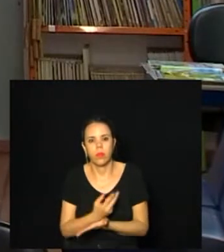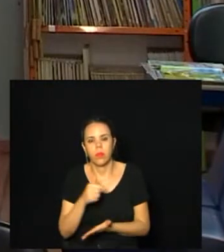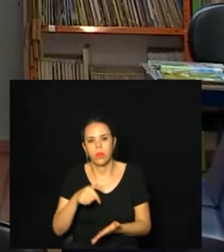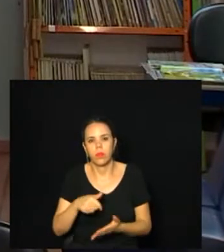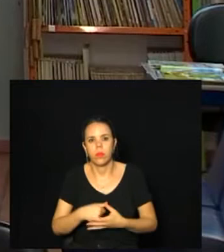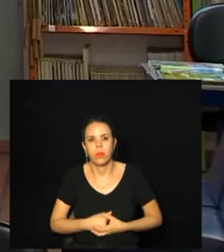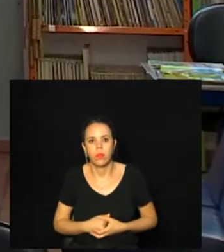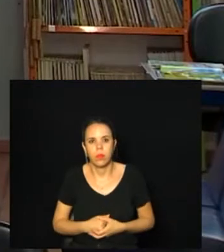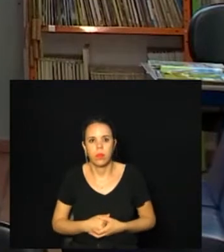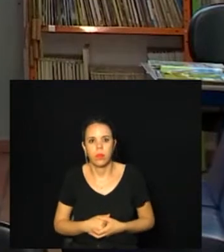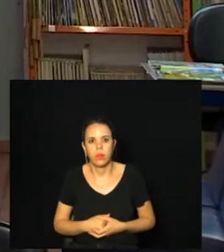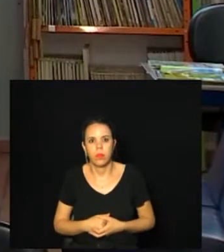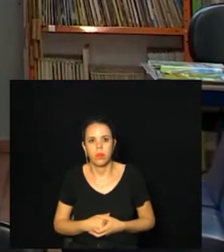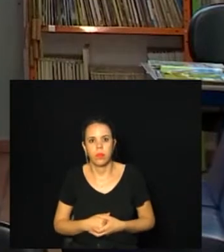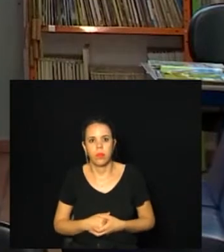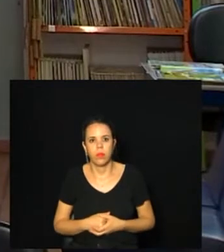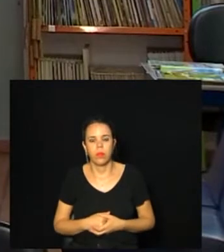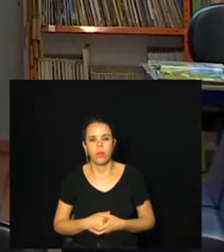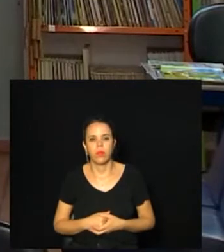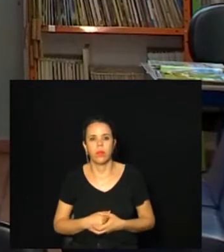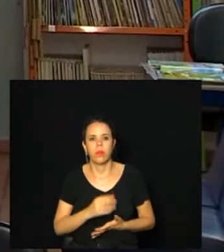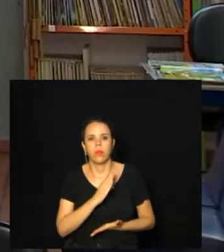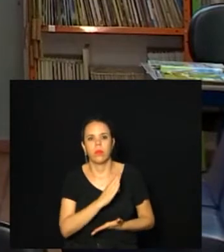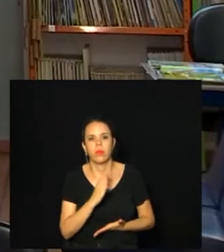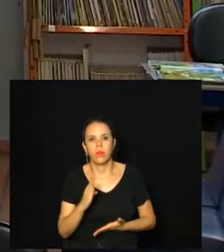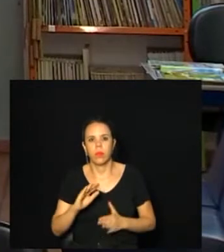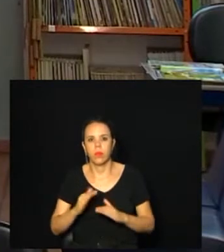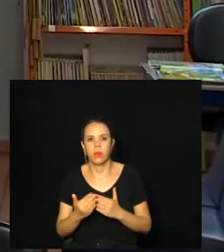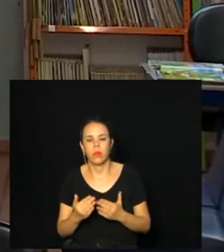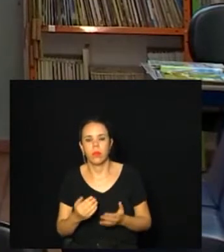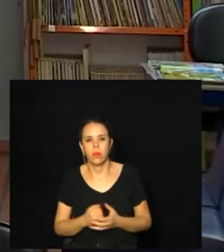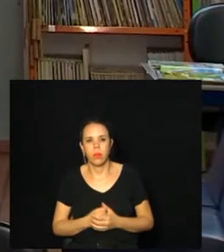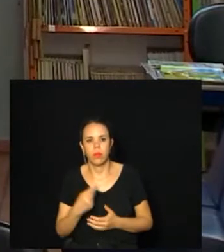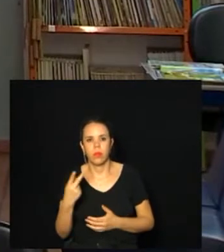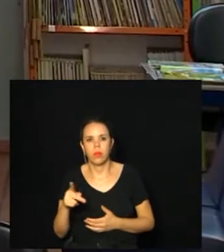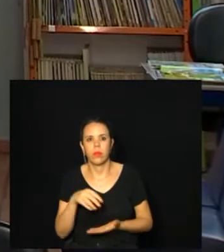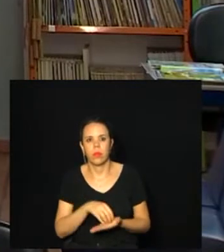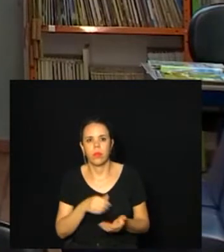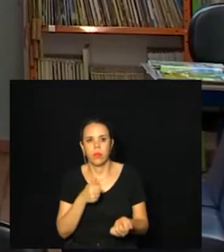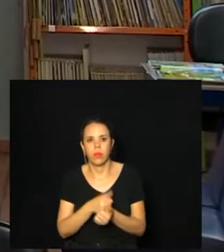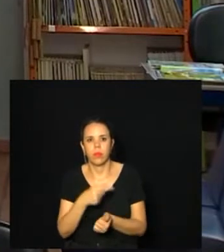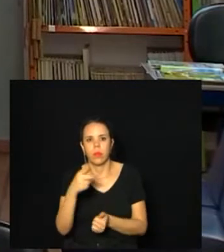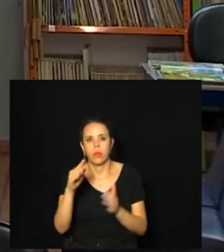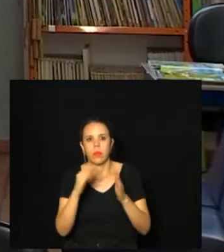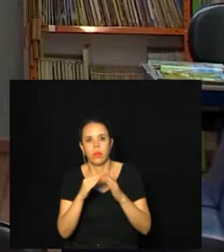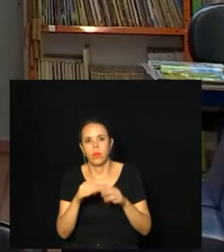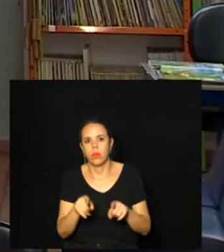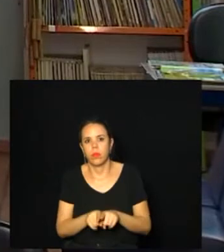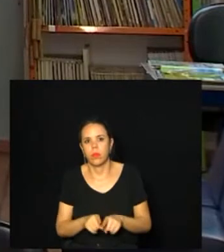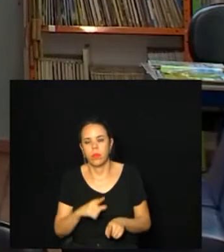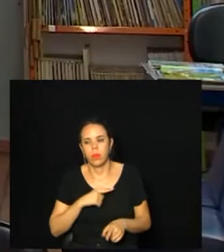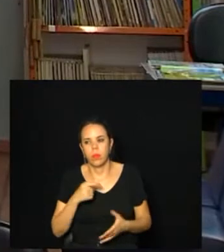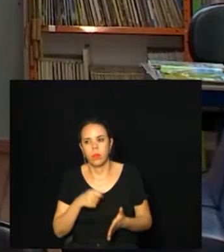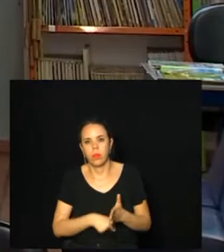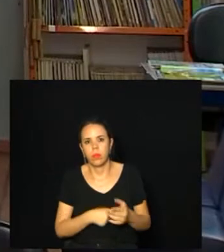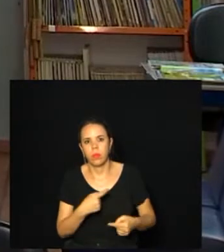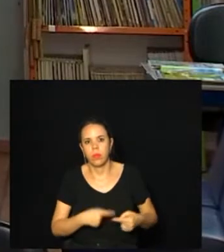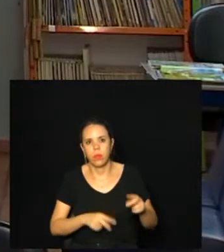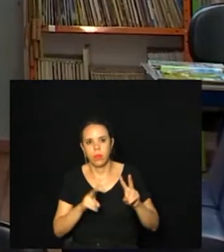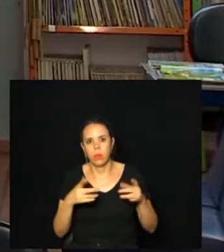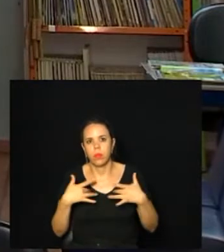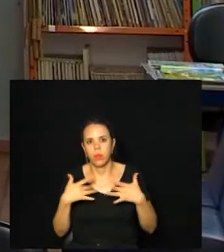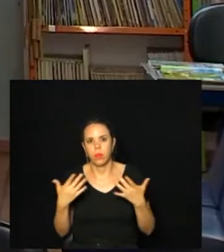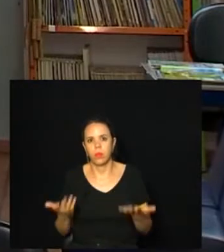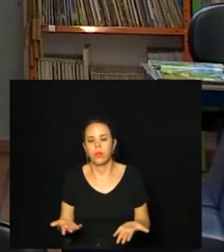aqui. E conforme cada biblioteca do bairro ou da sua unidade mais próxima da sua casa tem uma política referente a